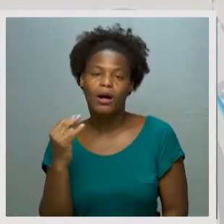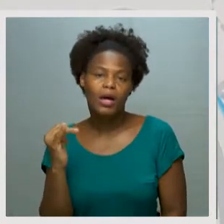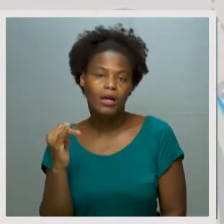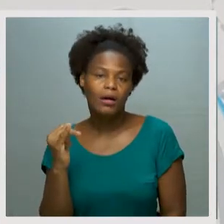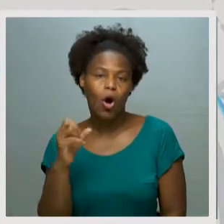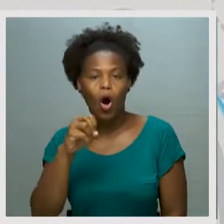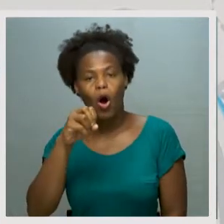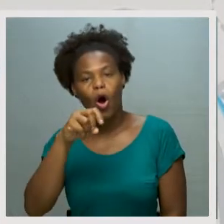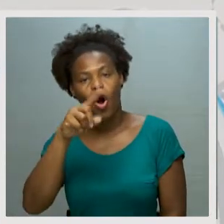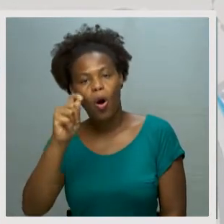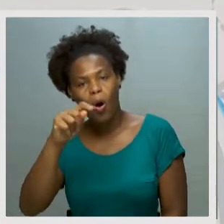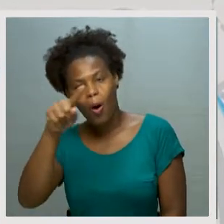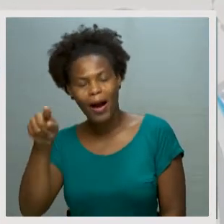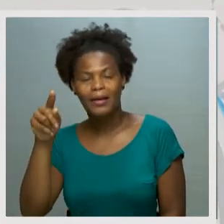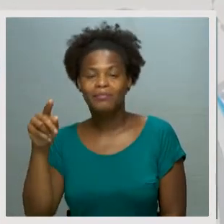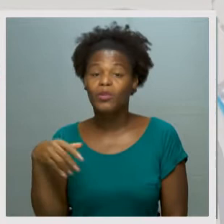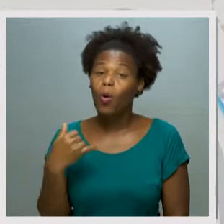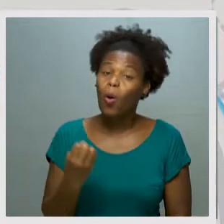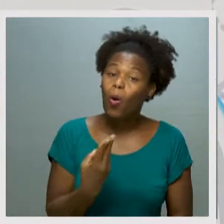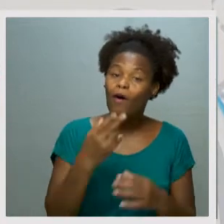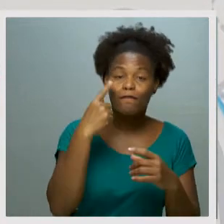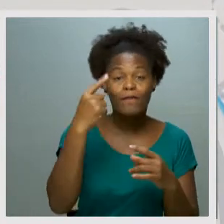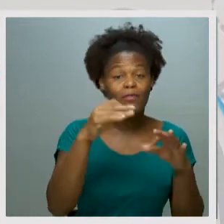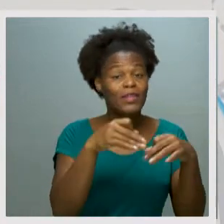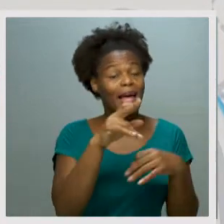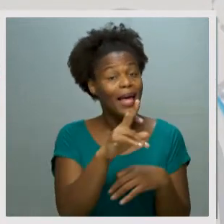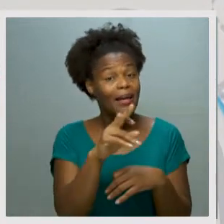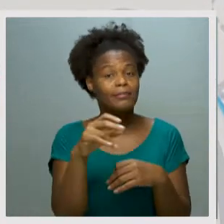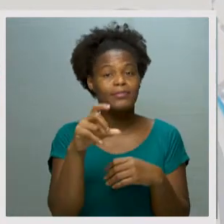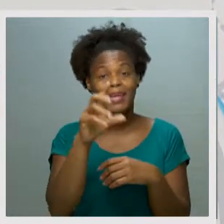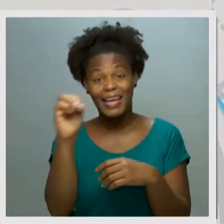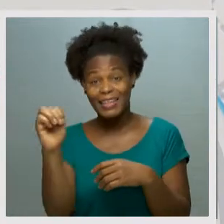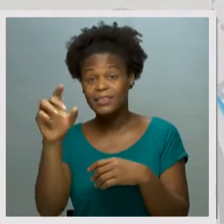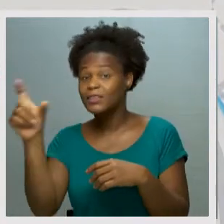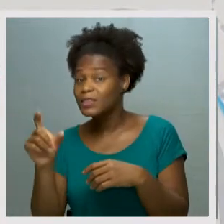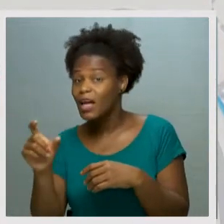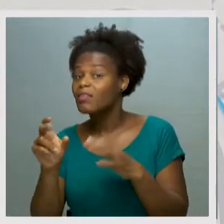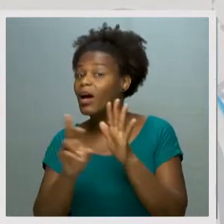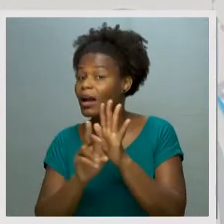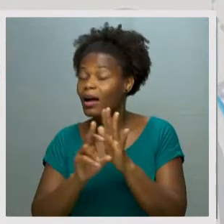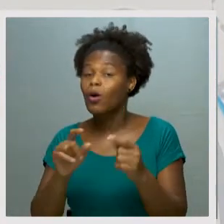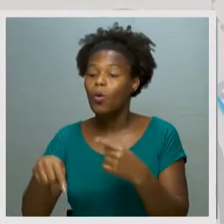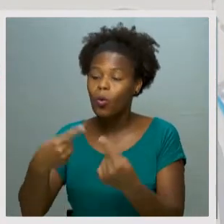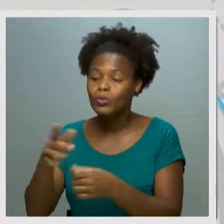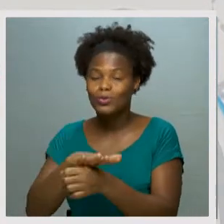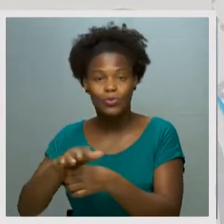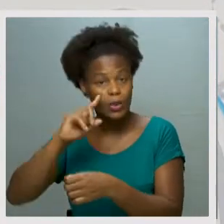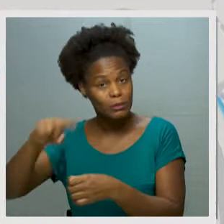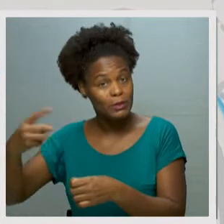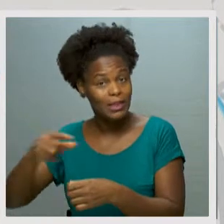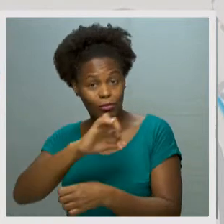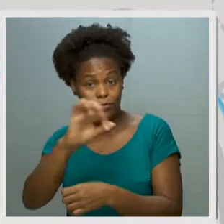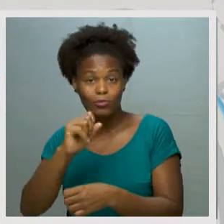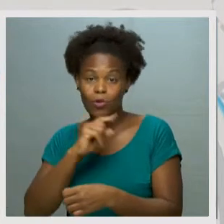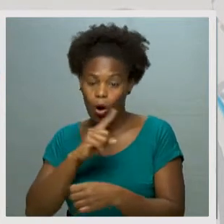terminar em R, S ou Z, o que é que nós fazemos, certo? E há casos especiais que também vocês poderão